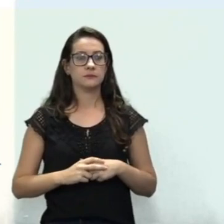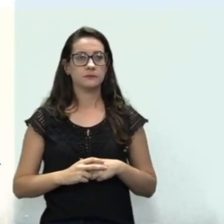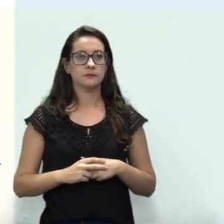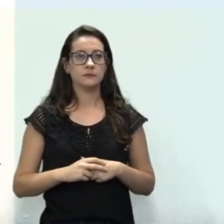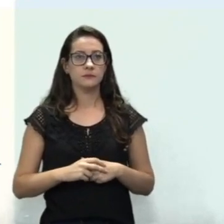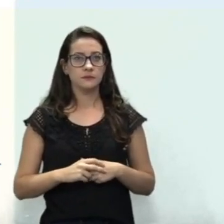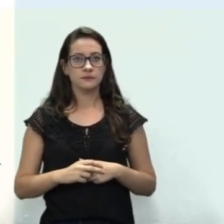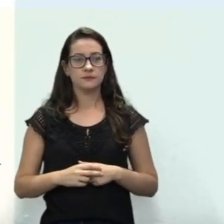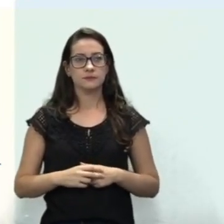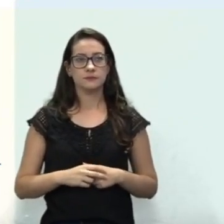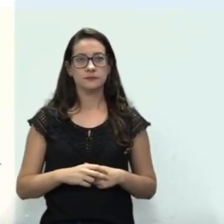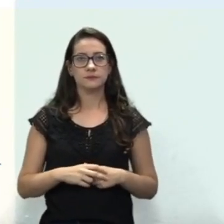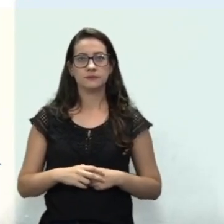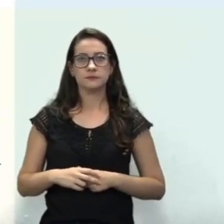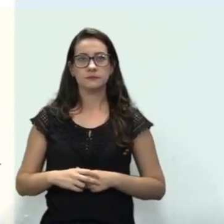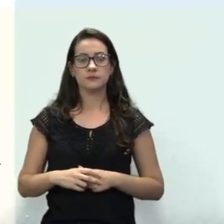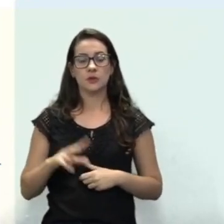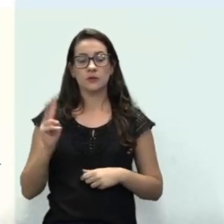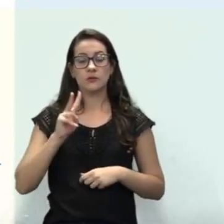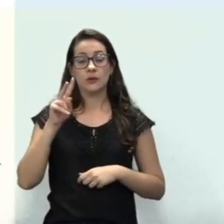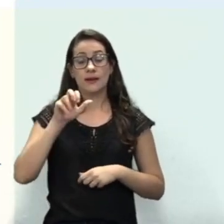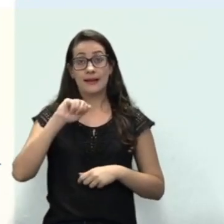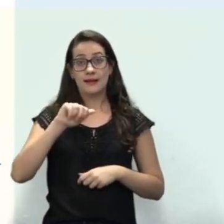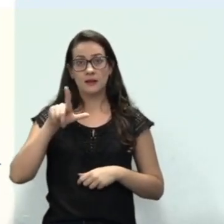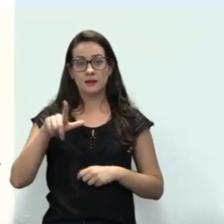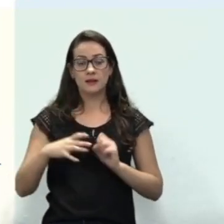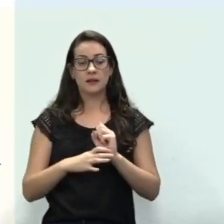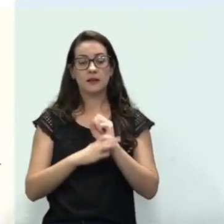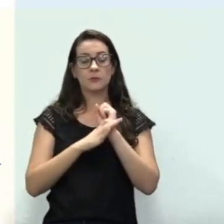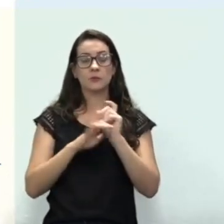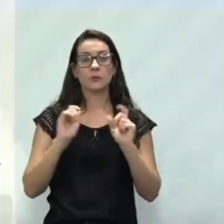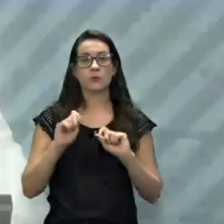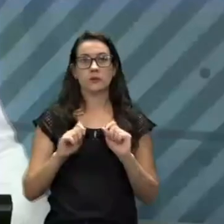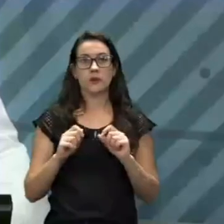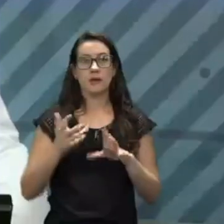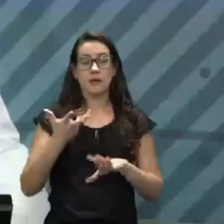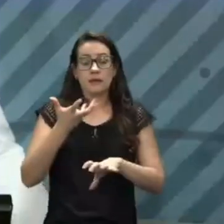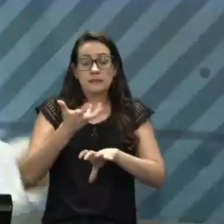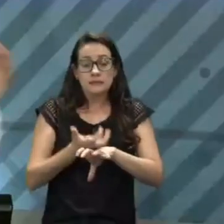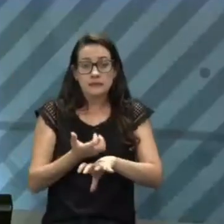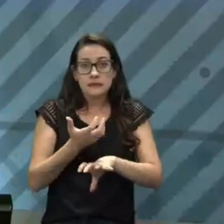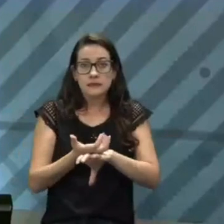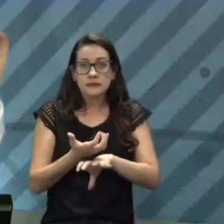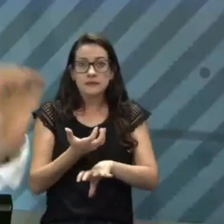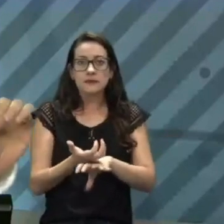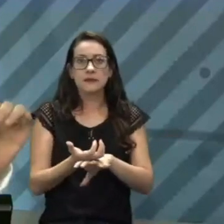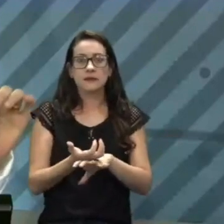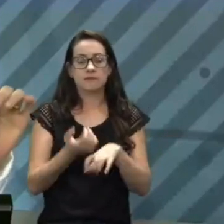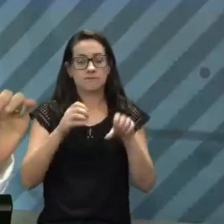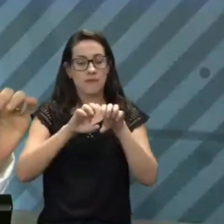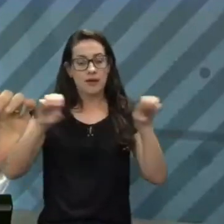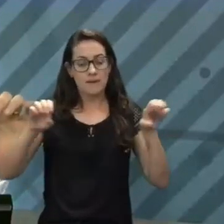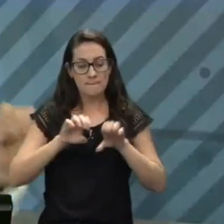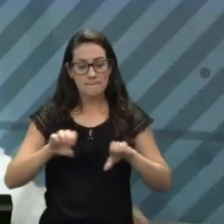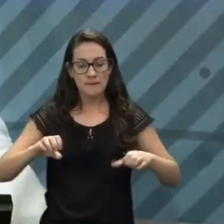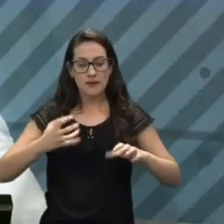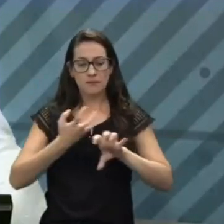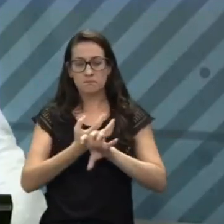deslocado de um valor AL que garanta que a gente tenha a aderência dessas barras